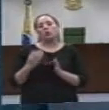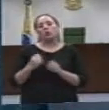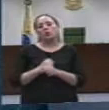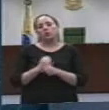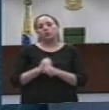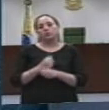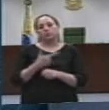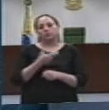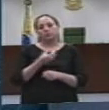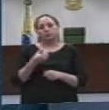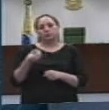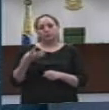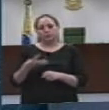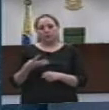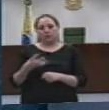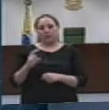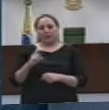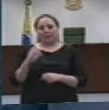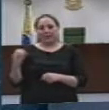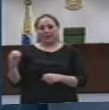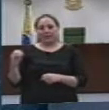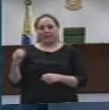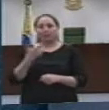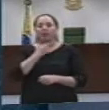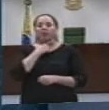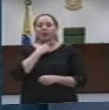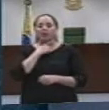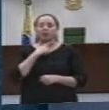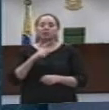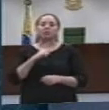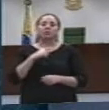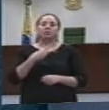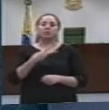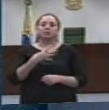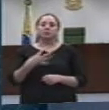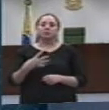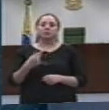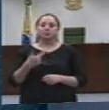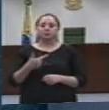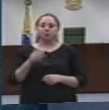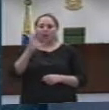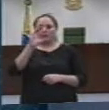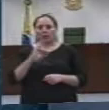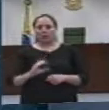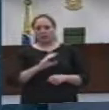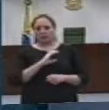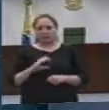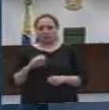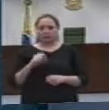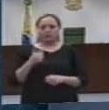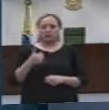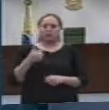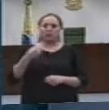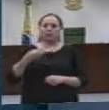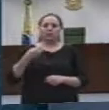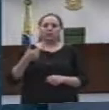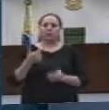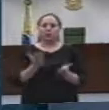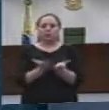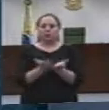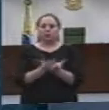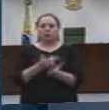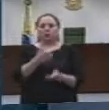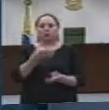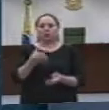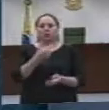2004 para 500 vagas Av há 142 católico 132 evangélicos em 26